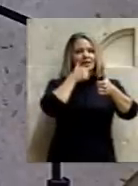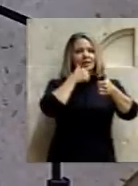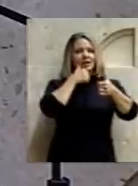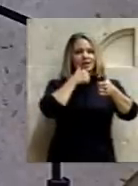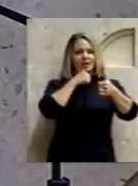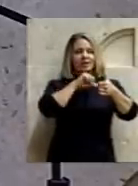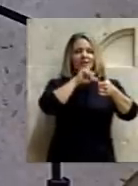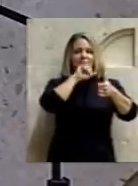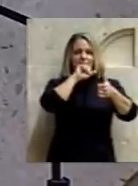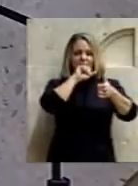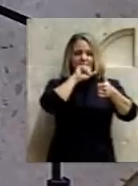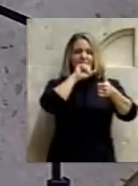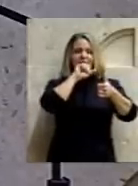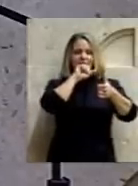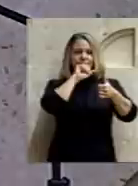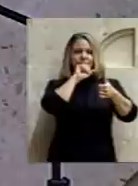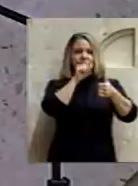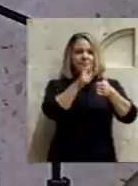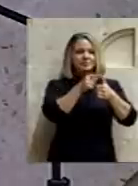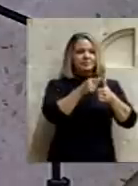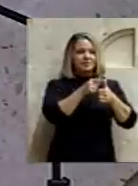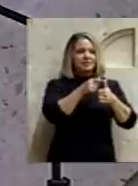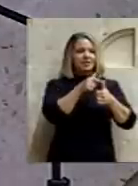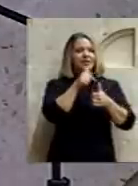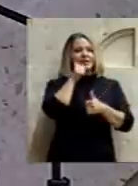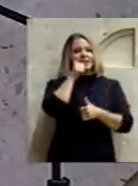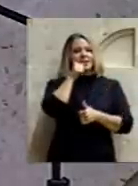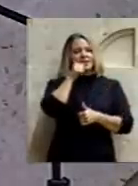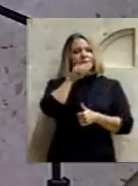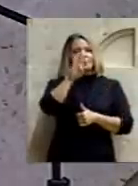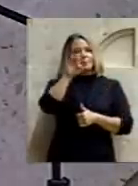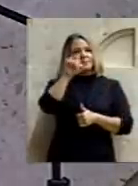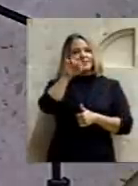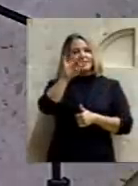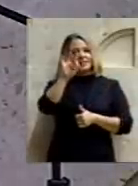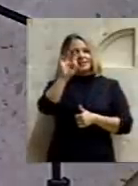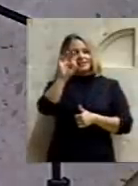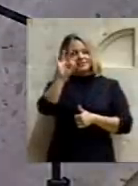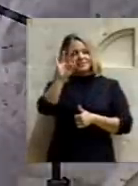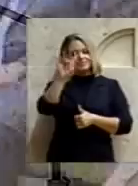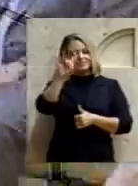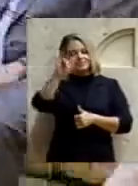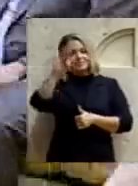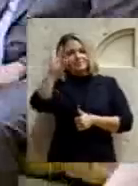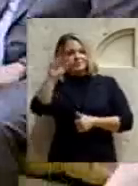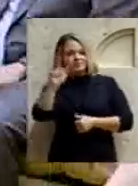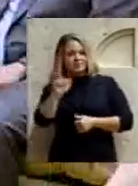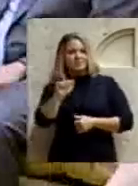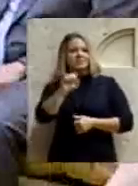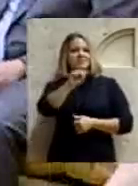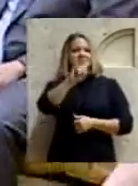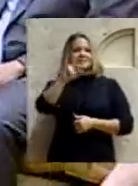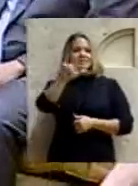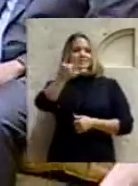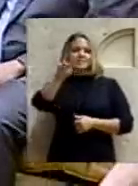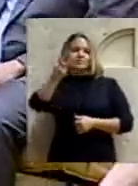querida mãezinha, senhora Benedita da Silva Gama.